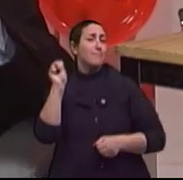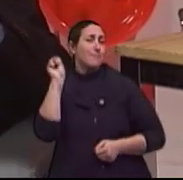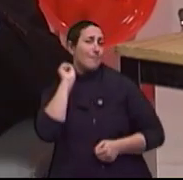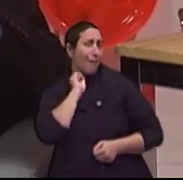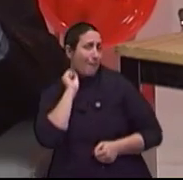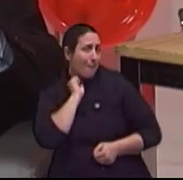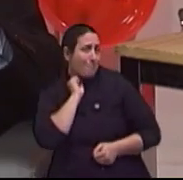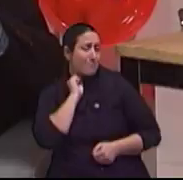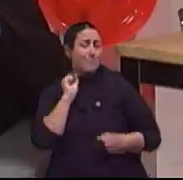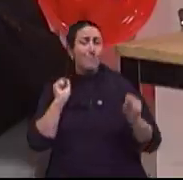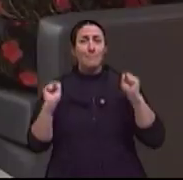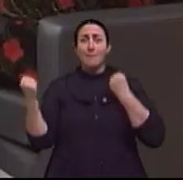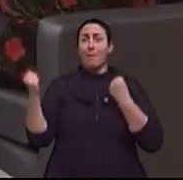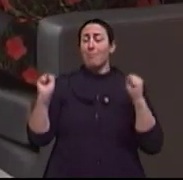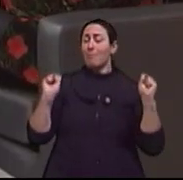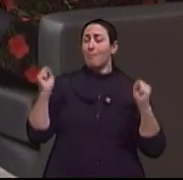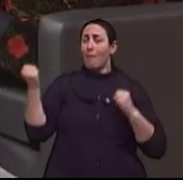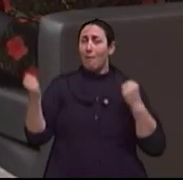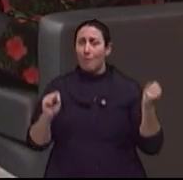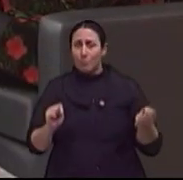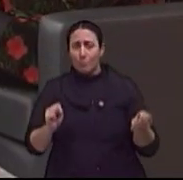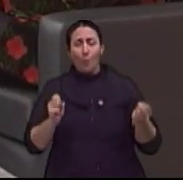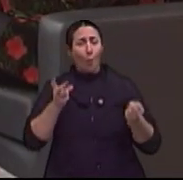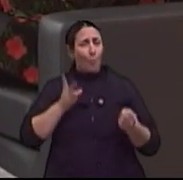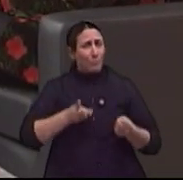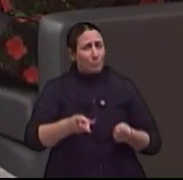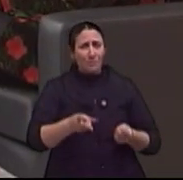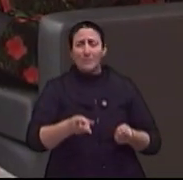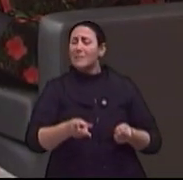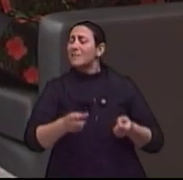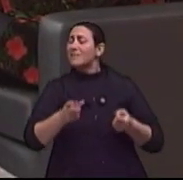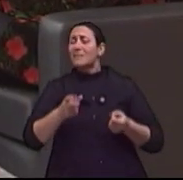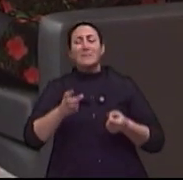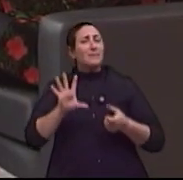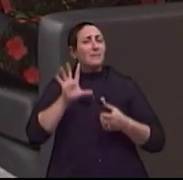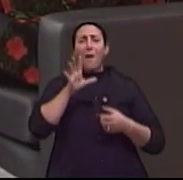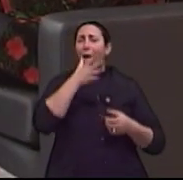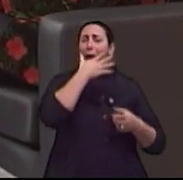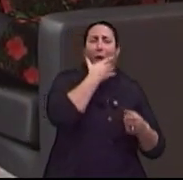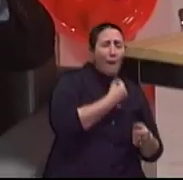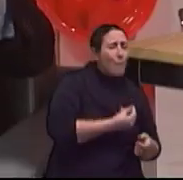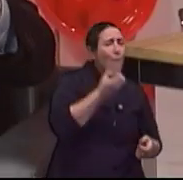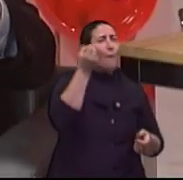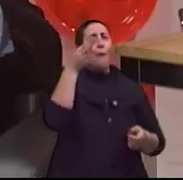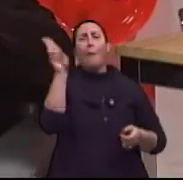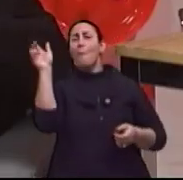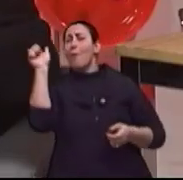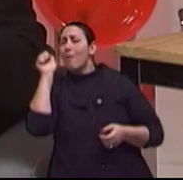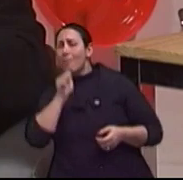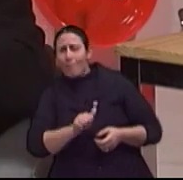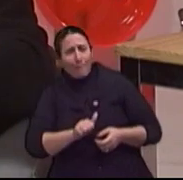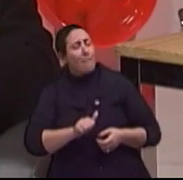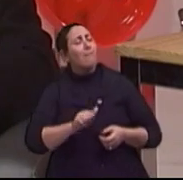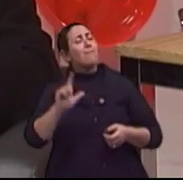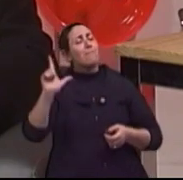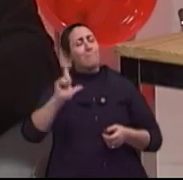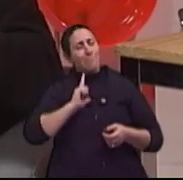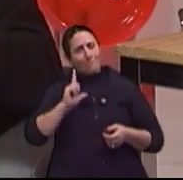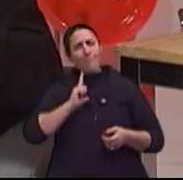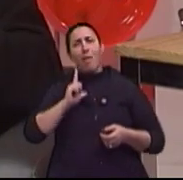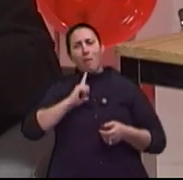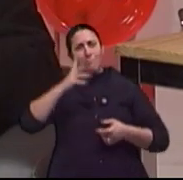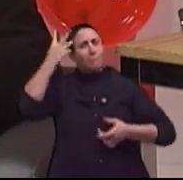a ansiedade contínua tanto no homem quanto na mulher desencadeia uma